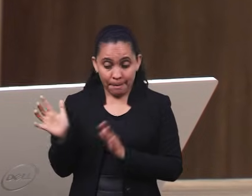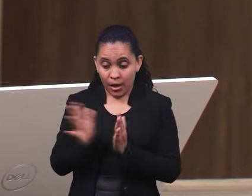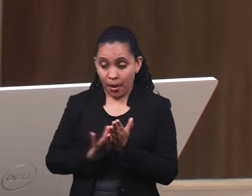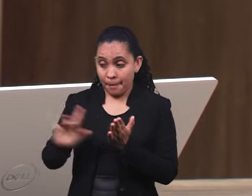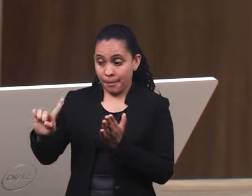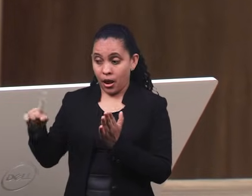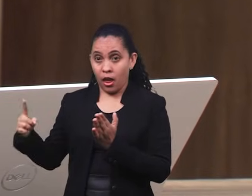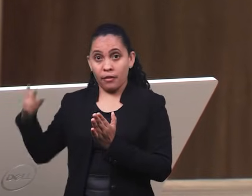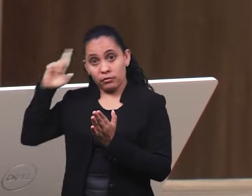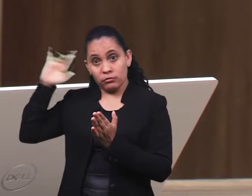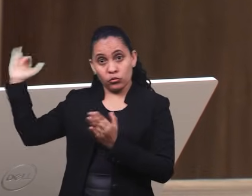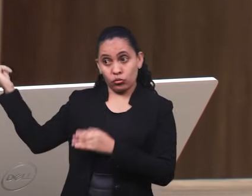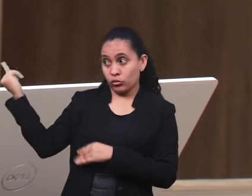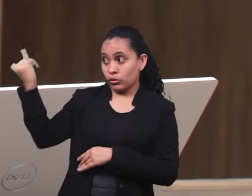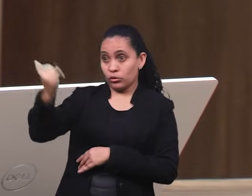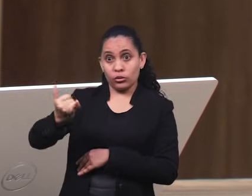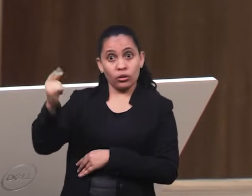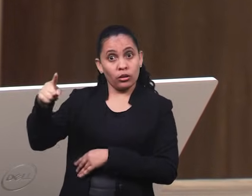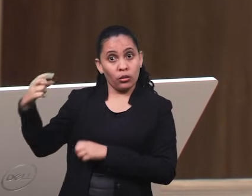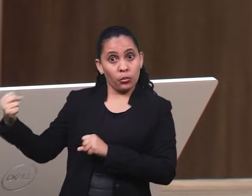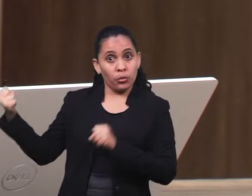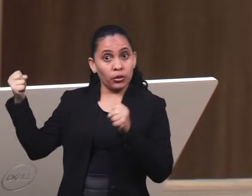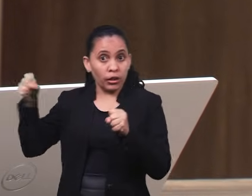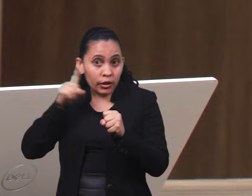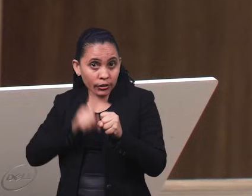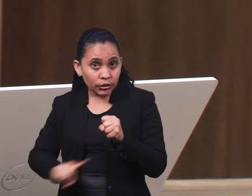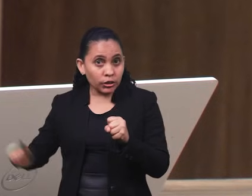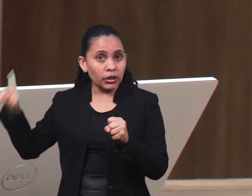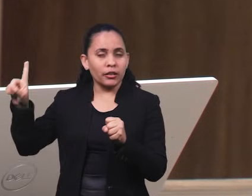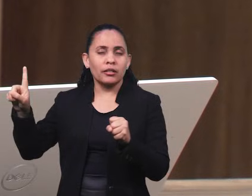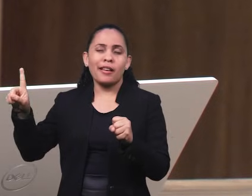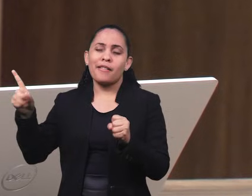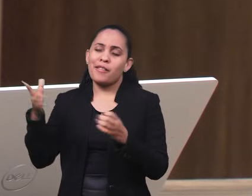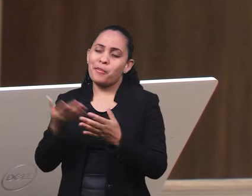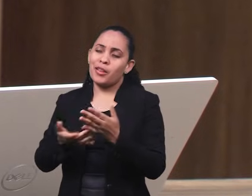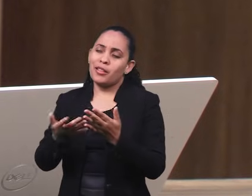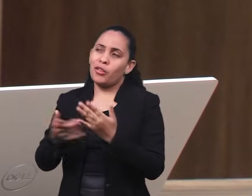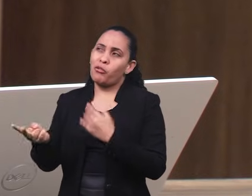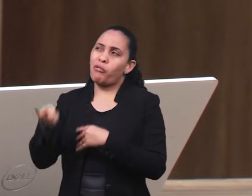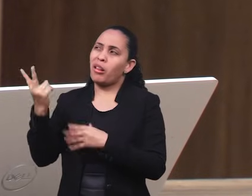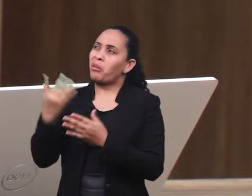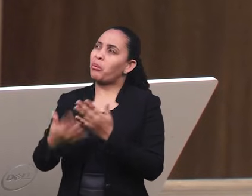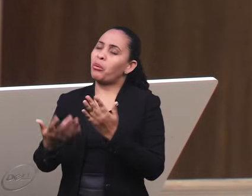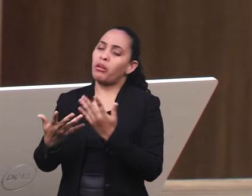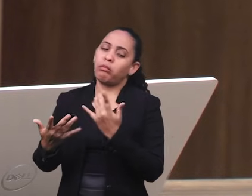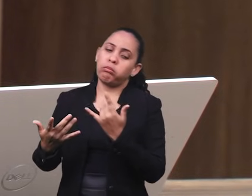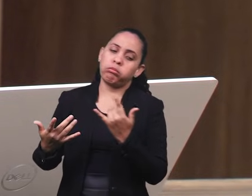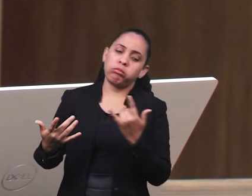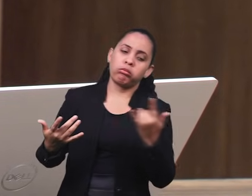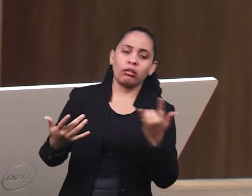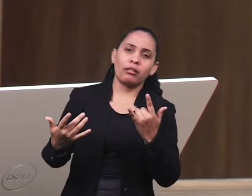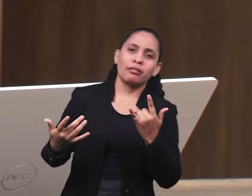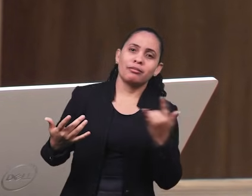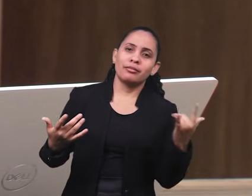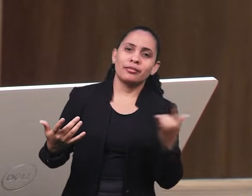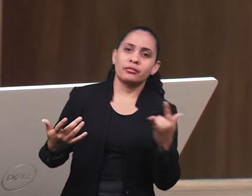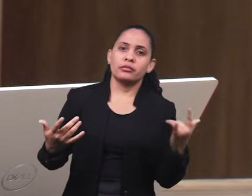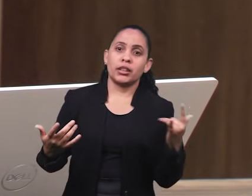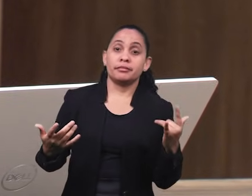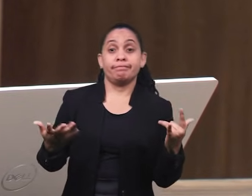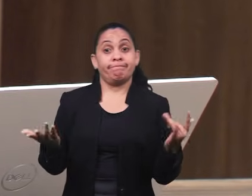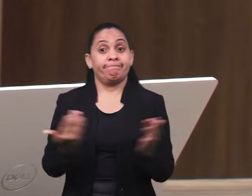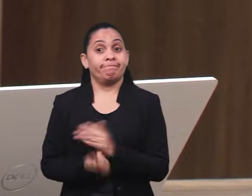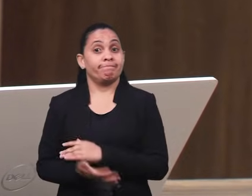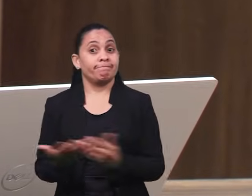voltar a palavra vai daqui a pouco, vai se perdendo valor para a palavra, vai tendo outras coisas que não estão na palavra, vai